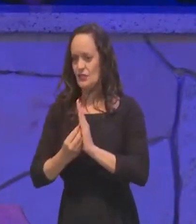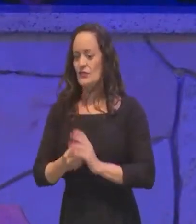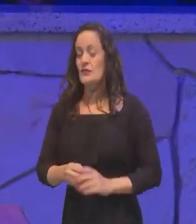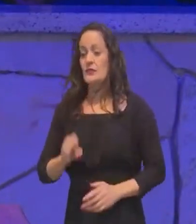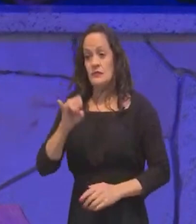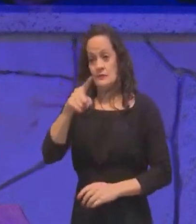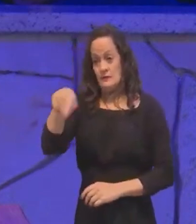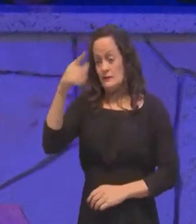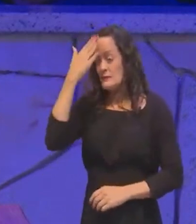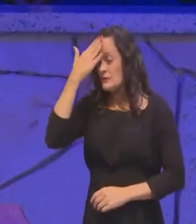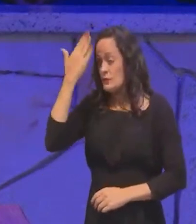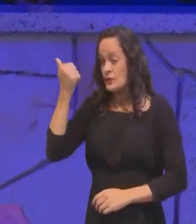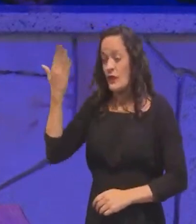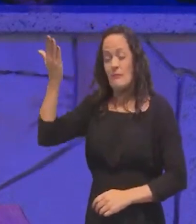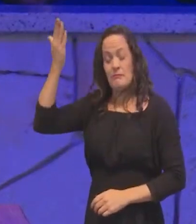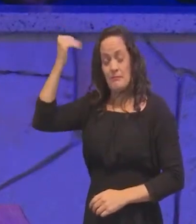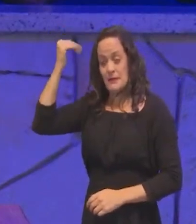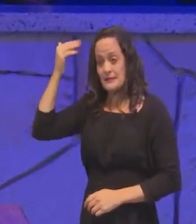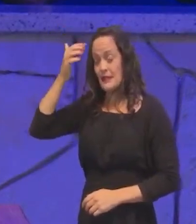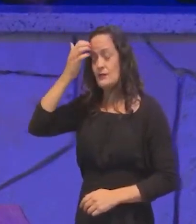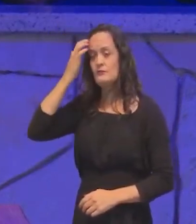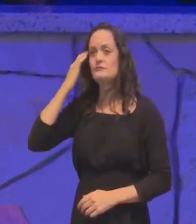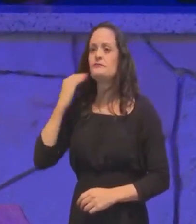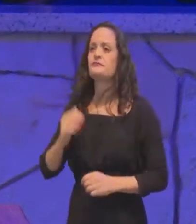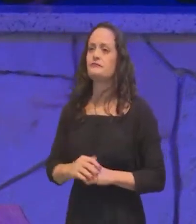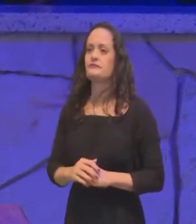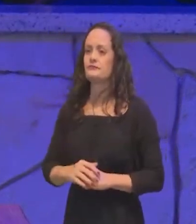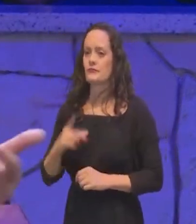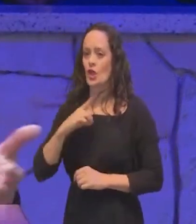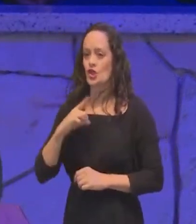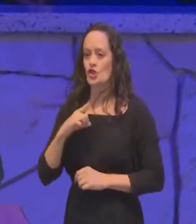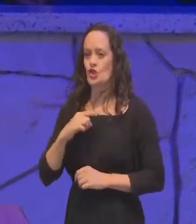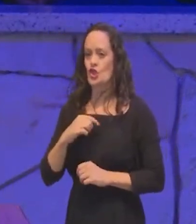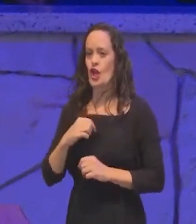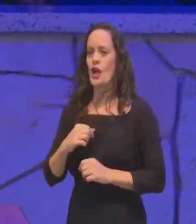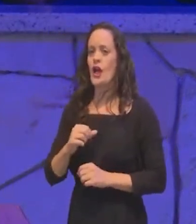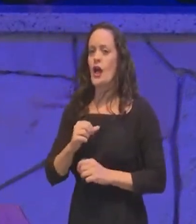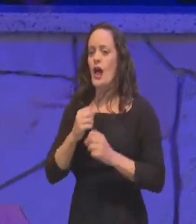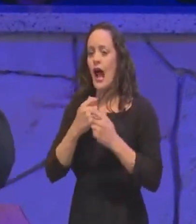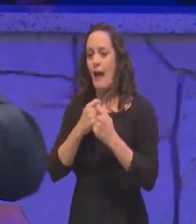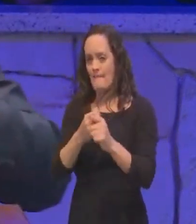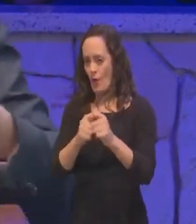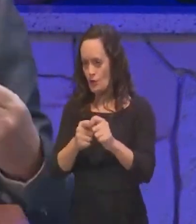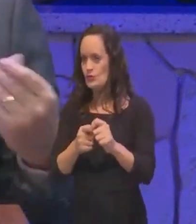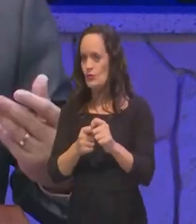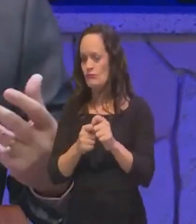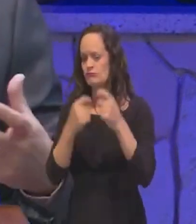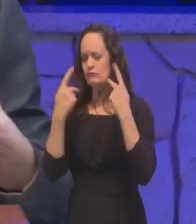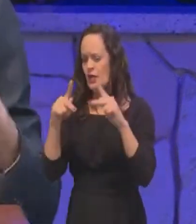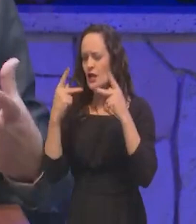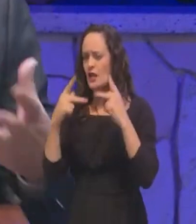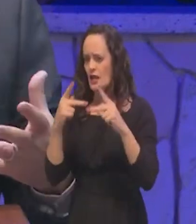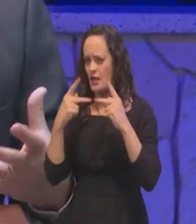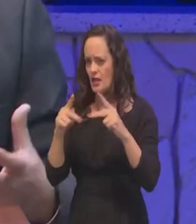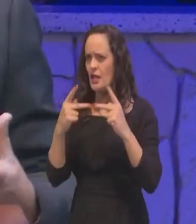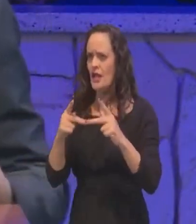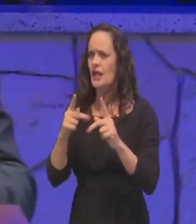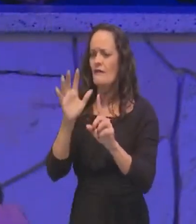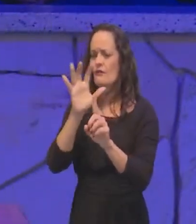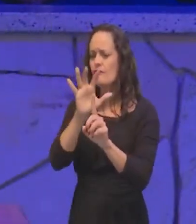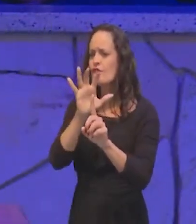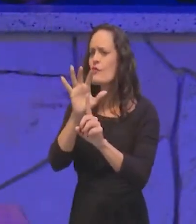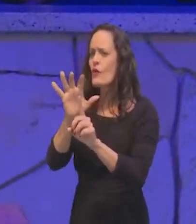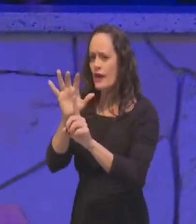sabem, naquele tempo em que havia os apóstolos pregando o evangelho como assim um resquício, uma influência da